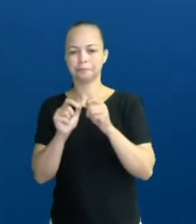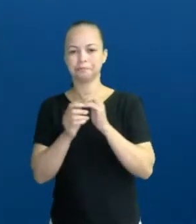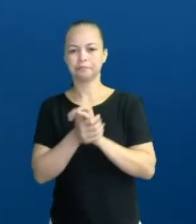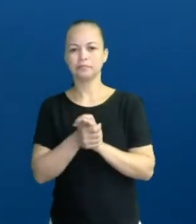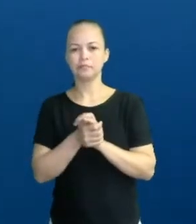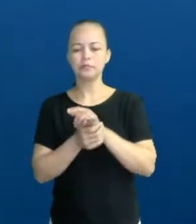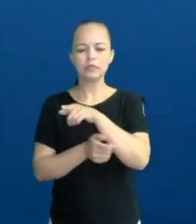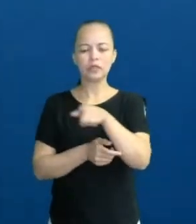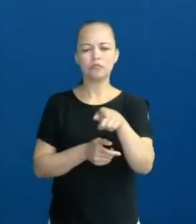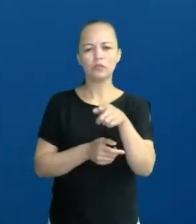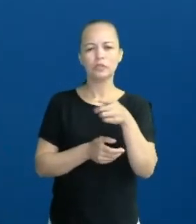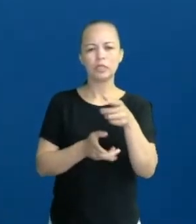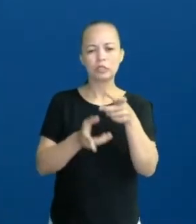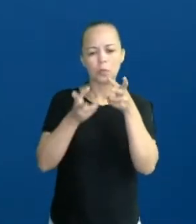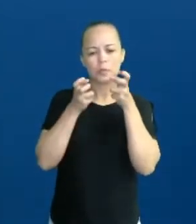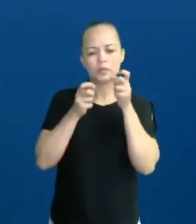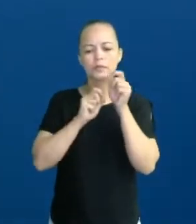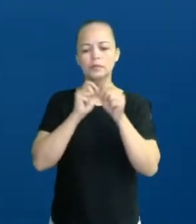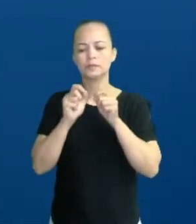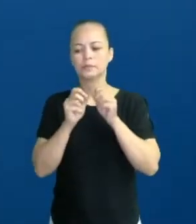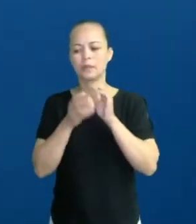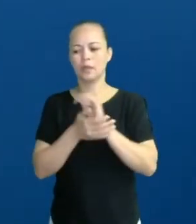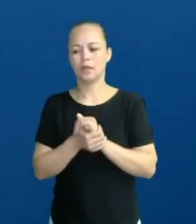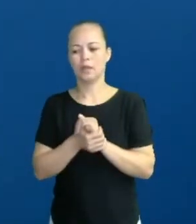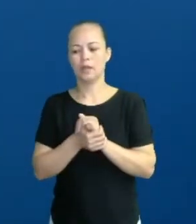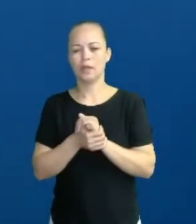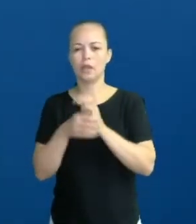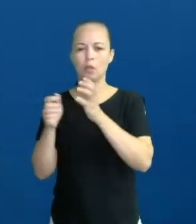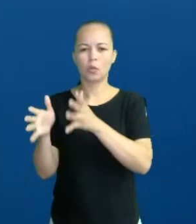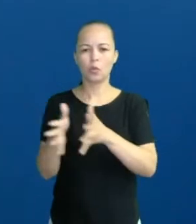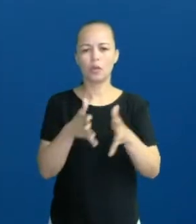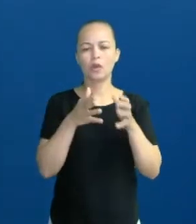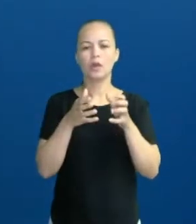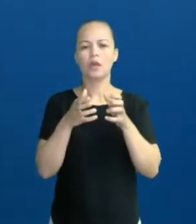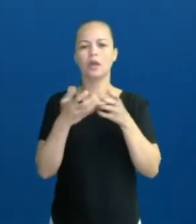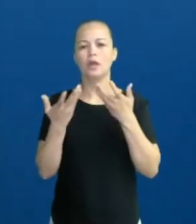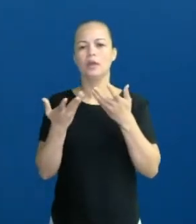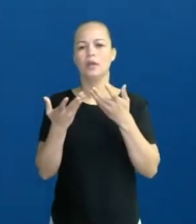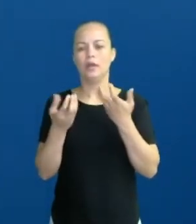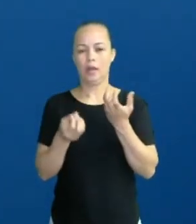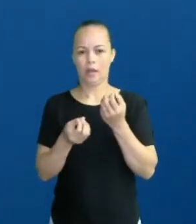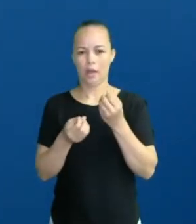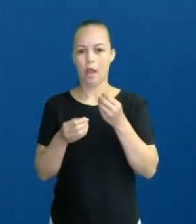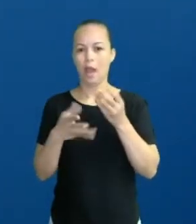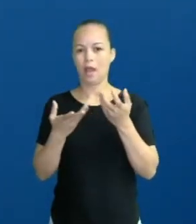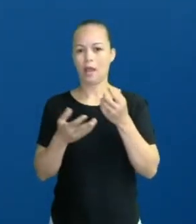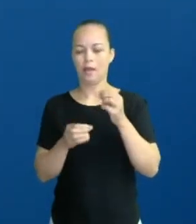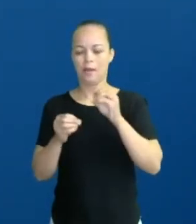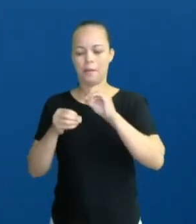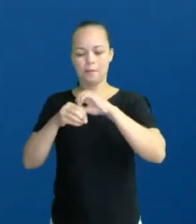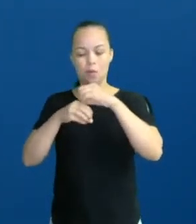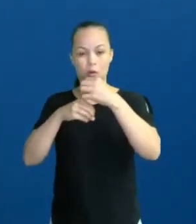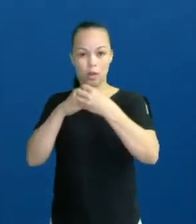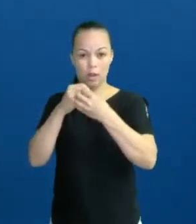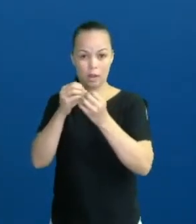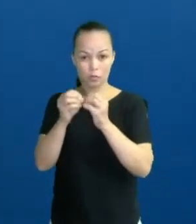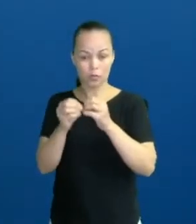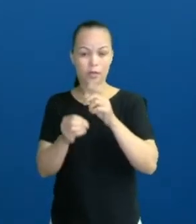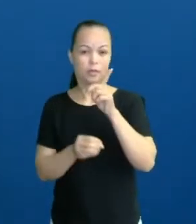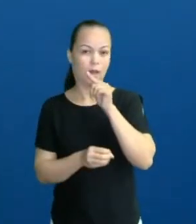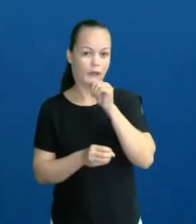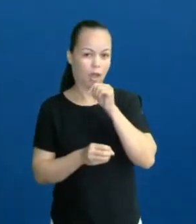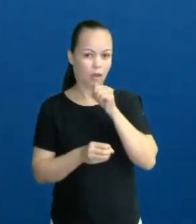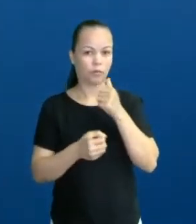poderem notar. Eu estou diante aqui da chamada, muito conhecida da gente, a molécula da água, só que na forma de